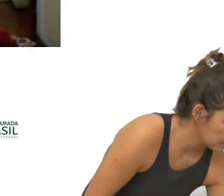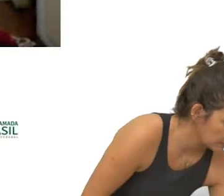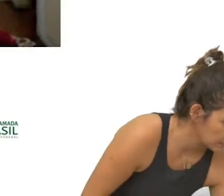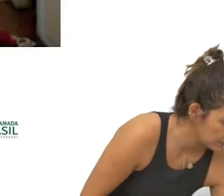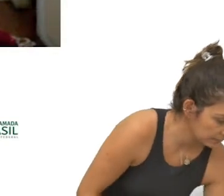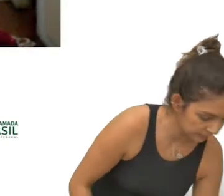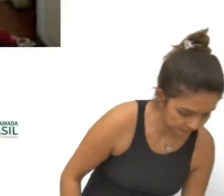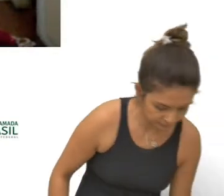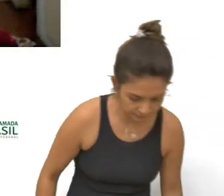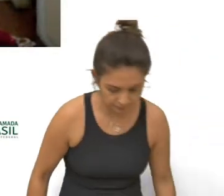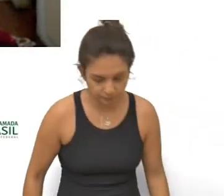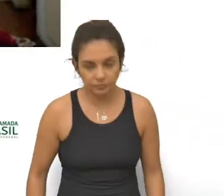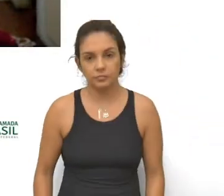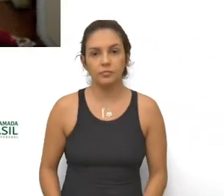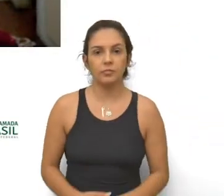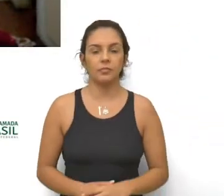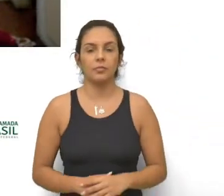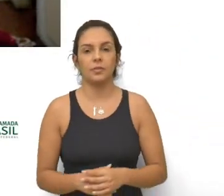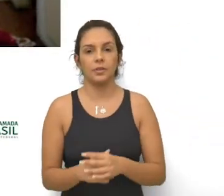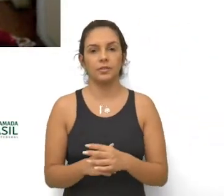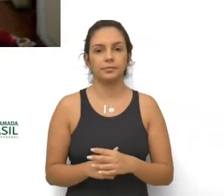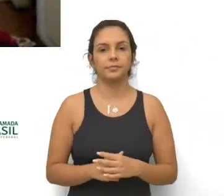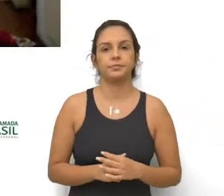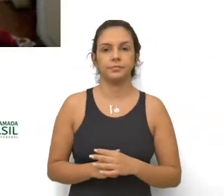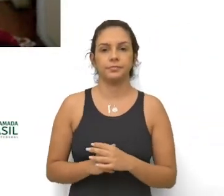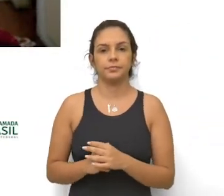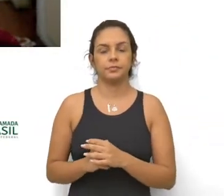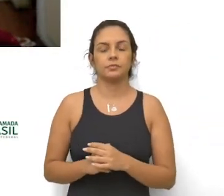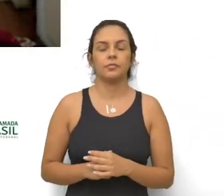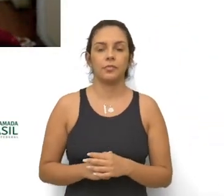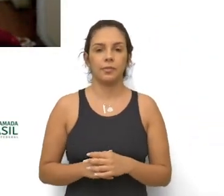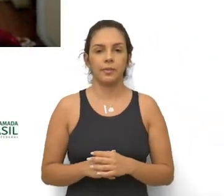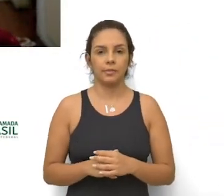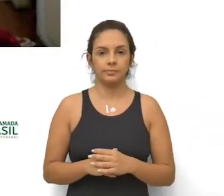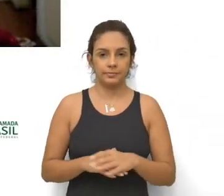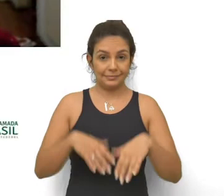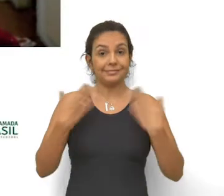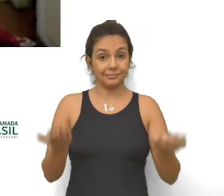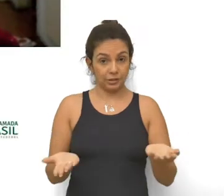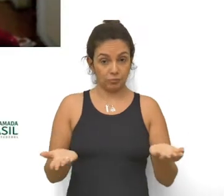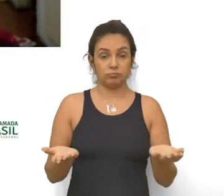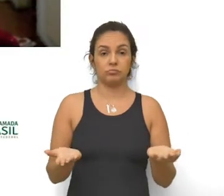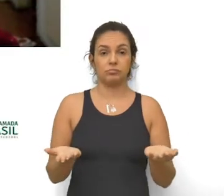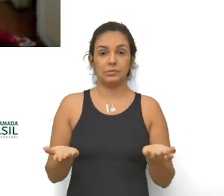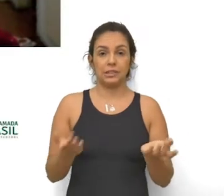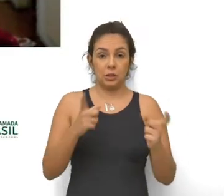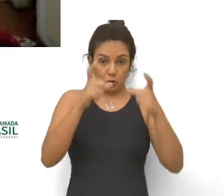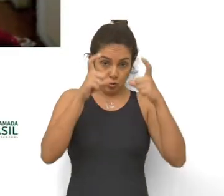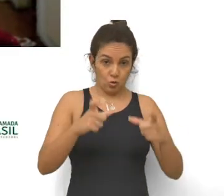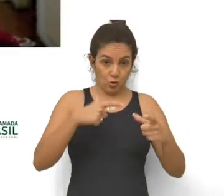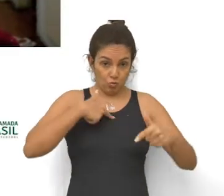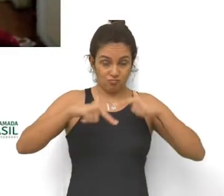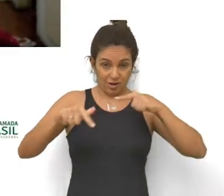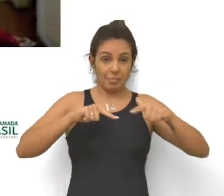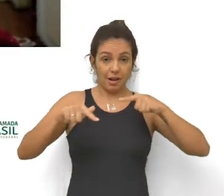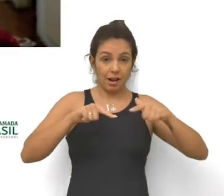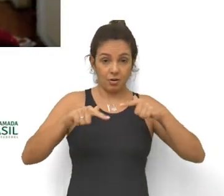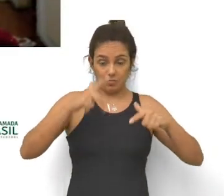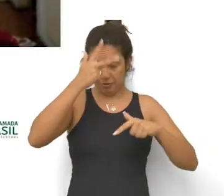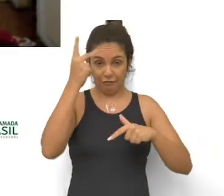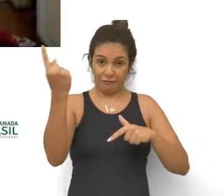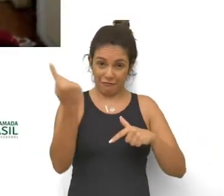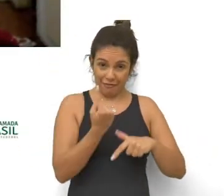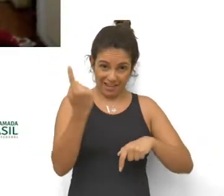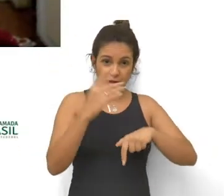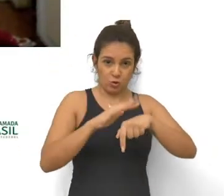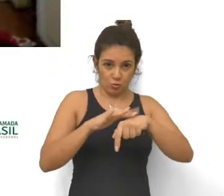vista do âmbito pessoal, sem ir para a política? Então, é claro que na clínica não tem